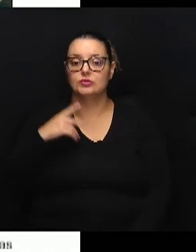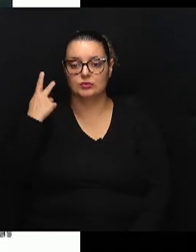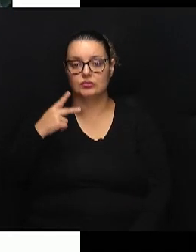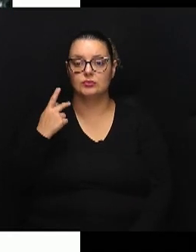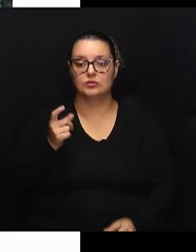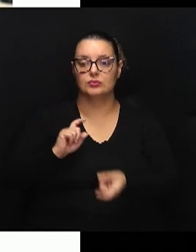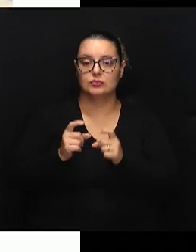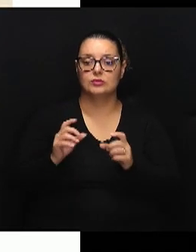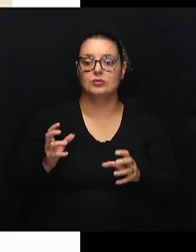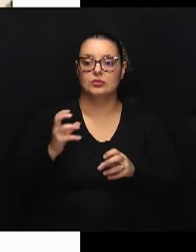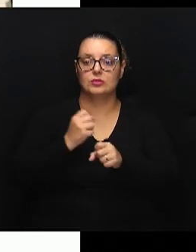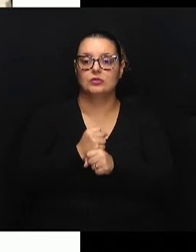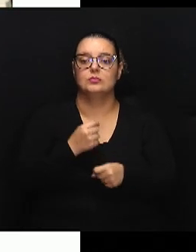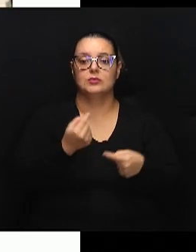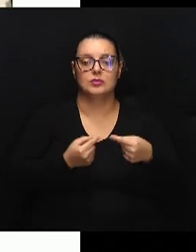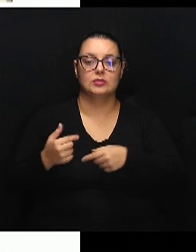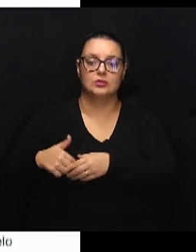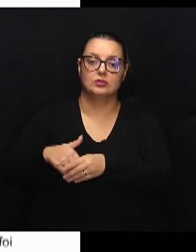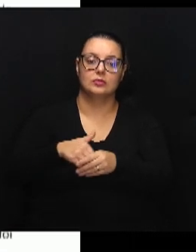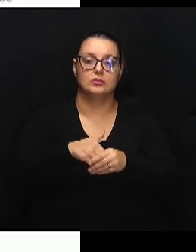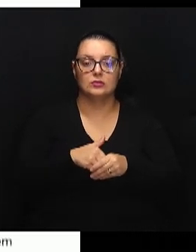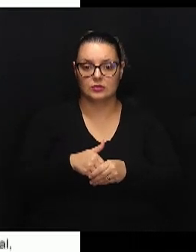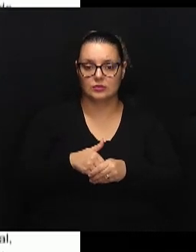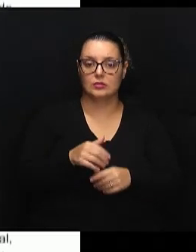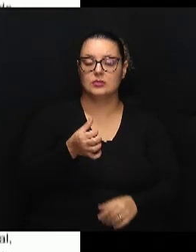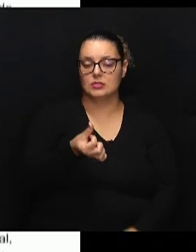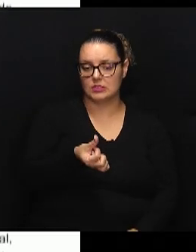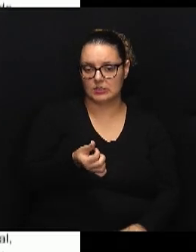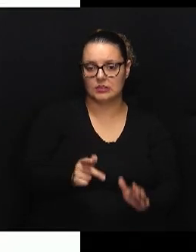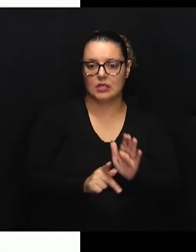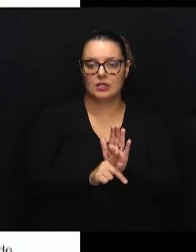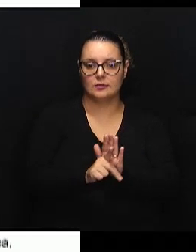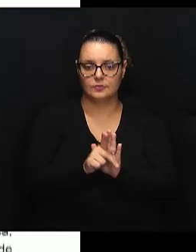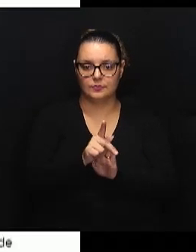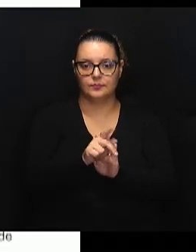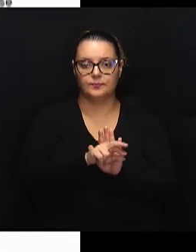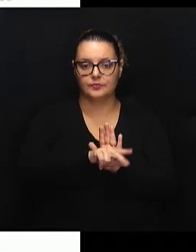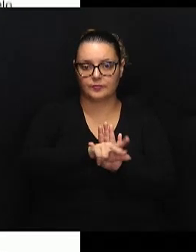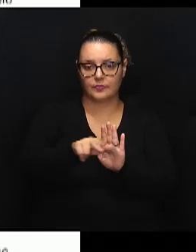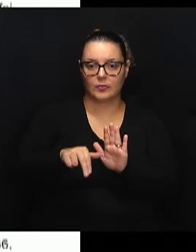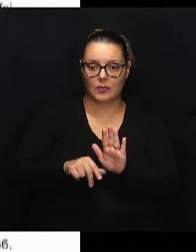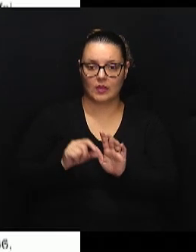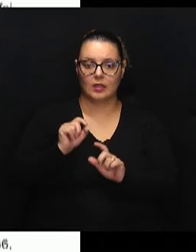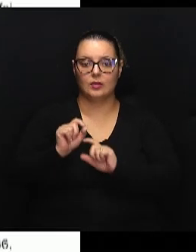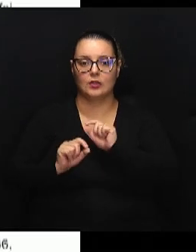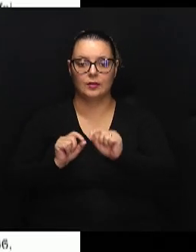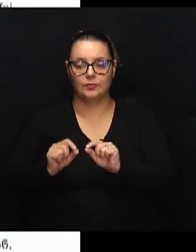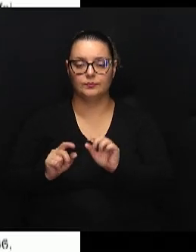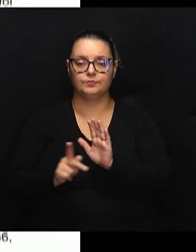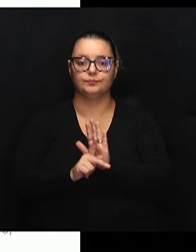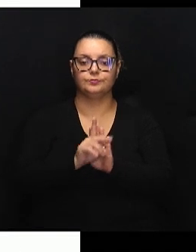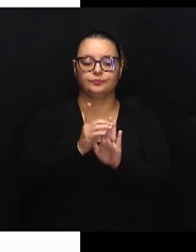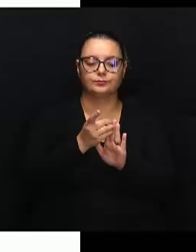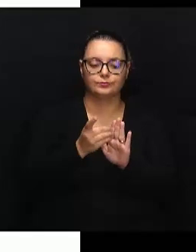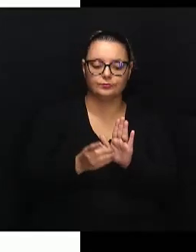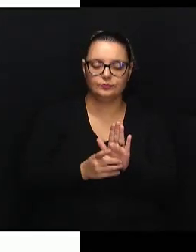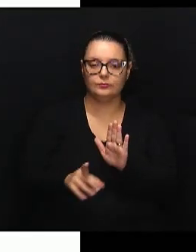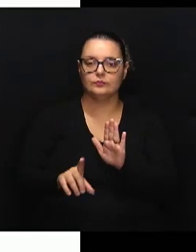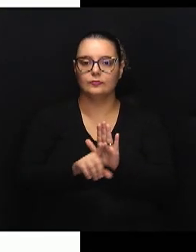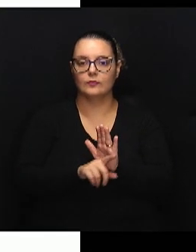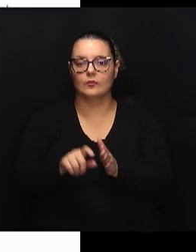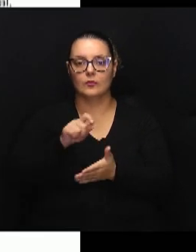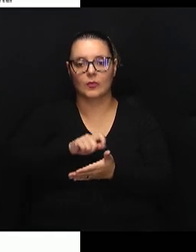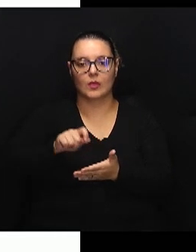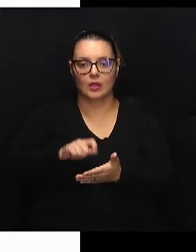se reunir para discutir e votar 6 projetos. Entre eles, tem um projeto de decreto legislativo de autoria